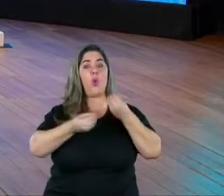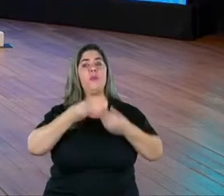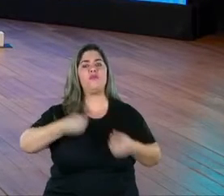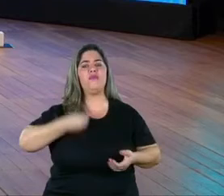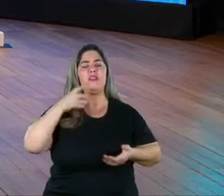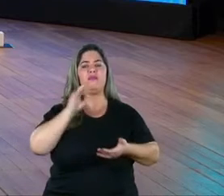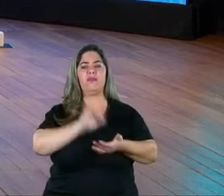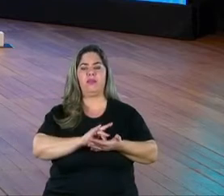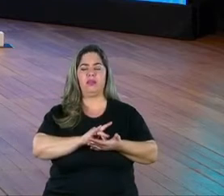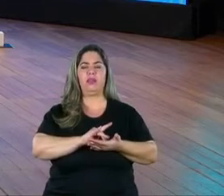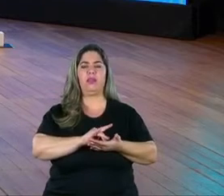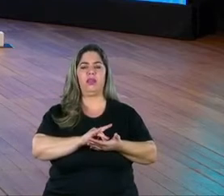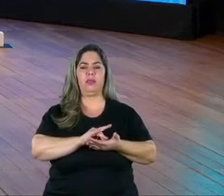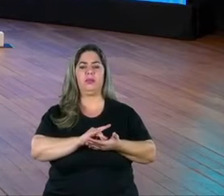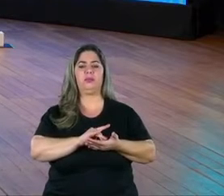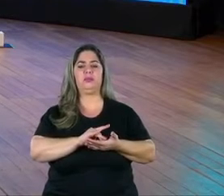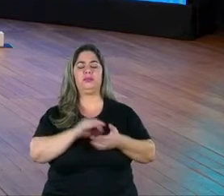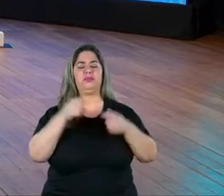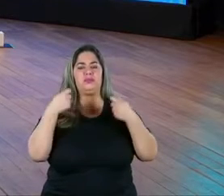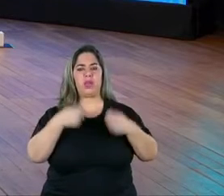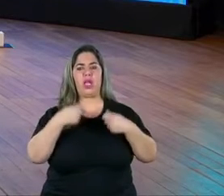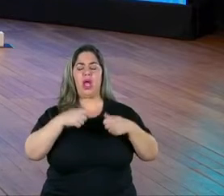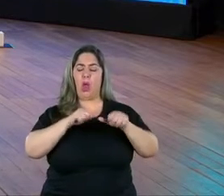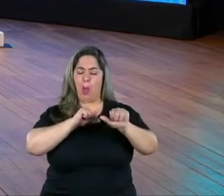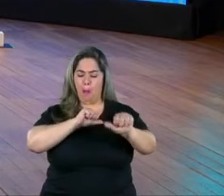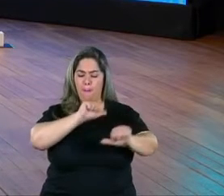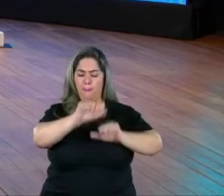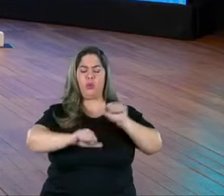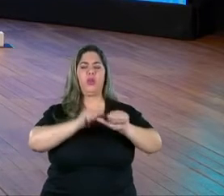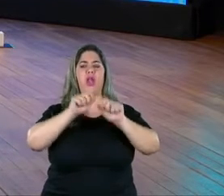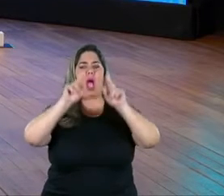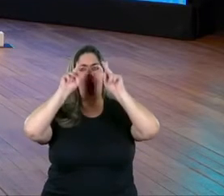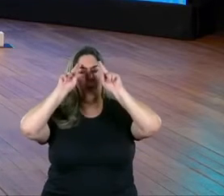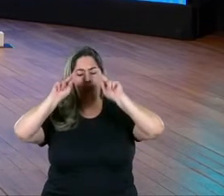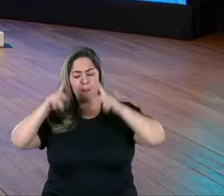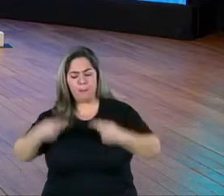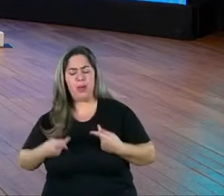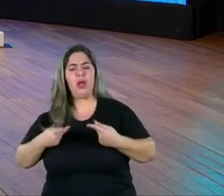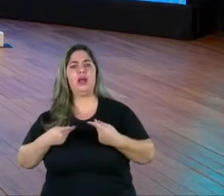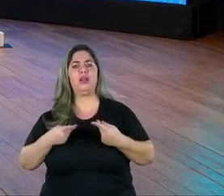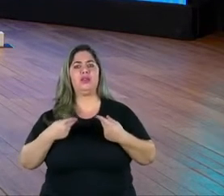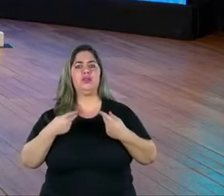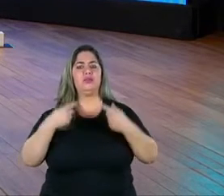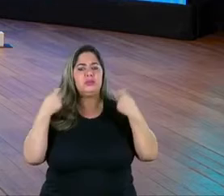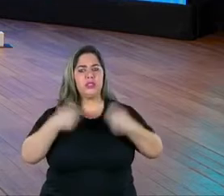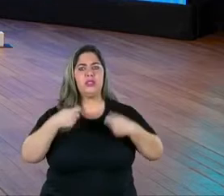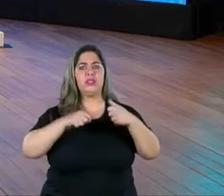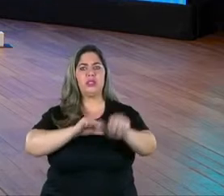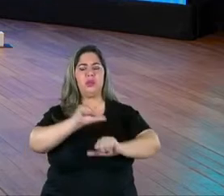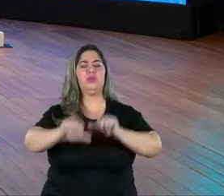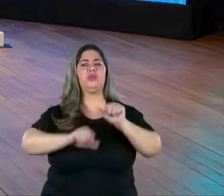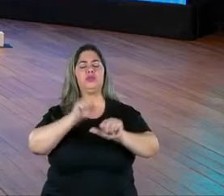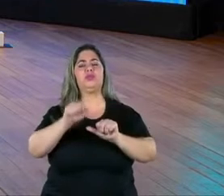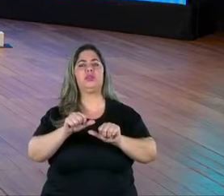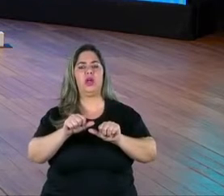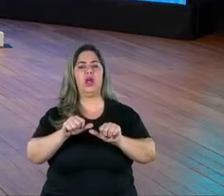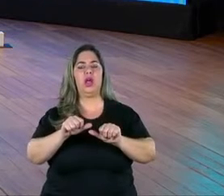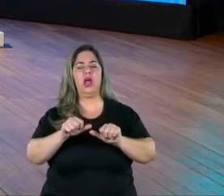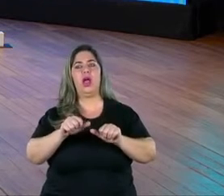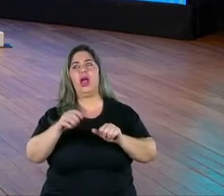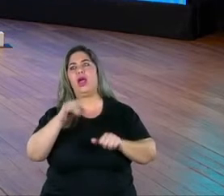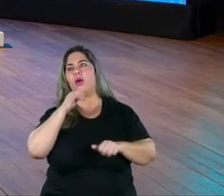mim. É preciso restaurar as humanidades. As humanidades não são inúteis, como pensa o ministro da